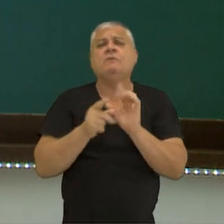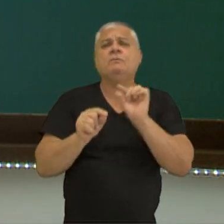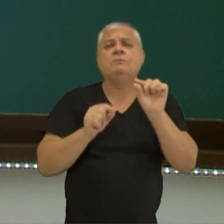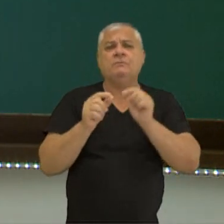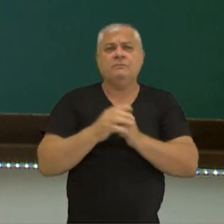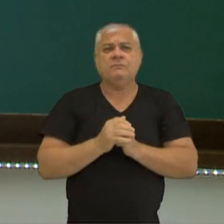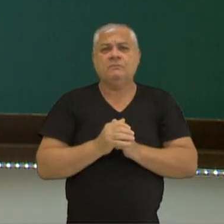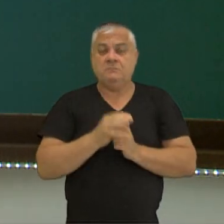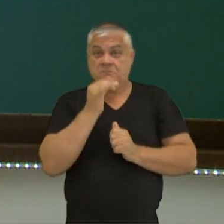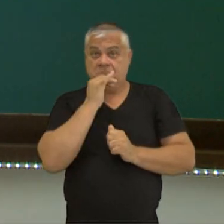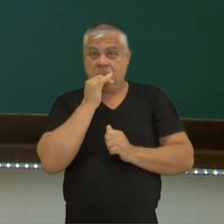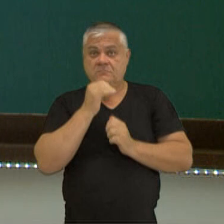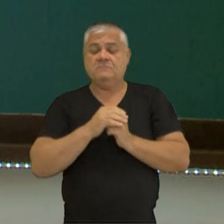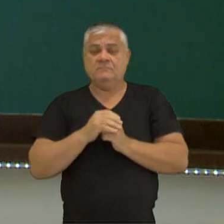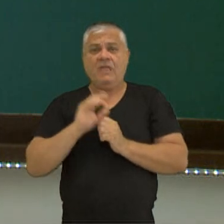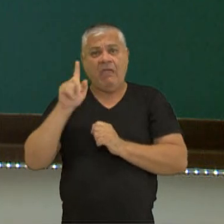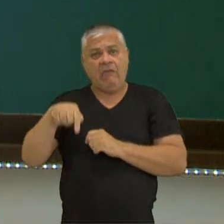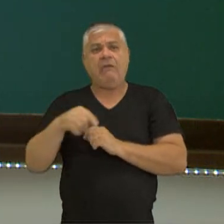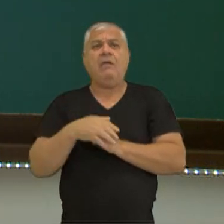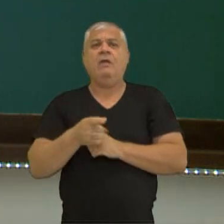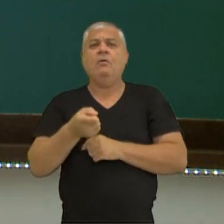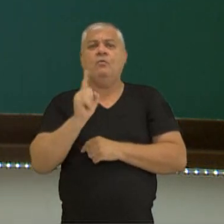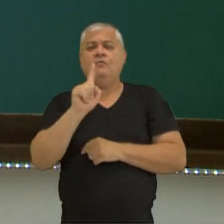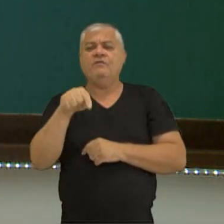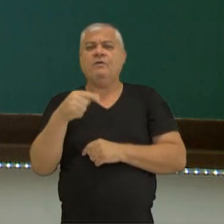Vai significar especificamente